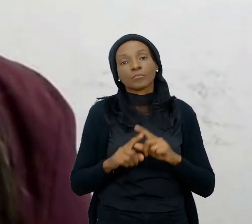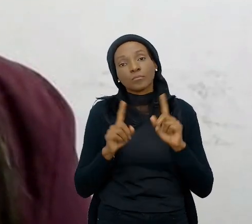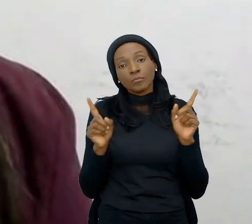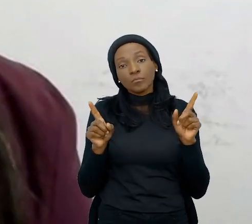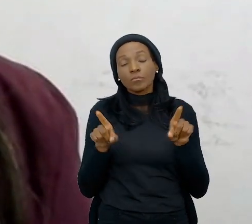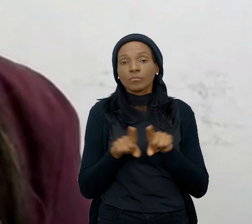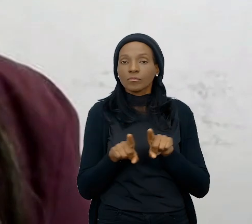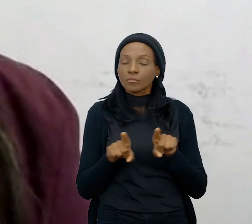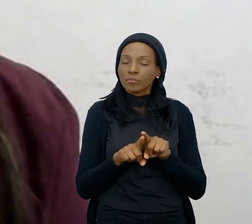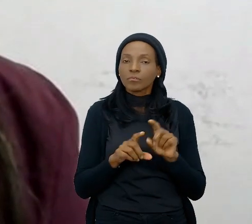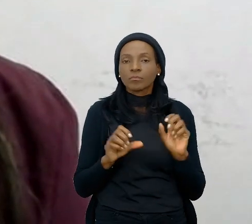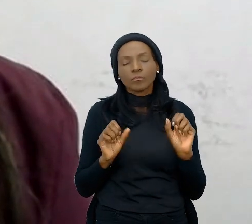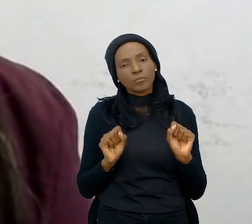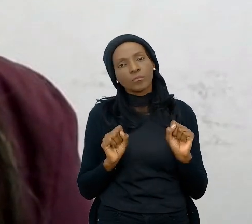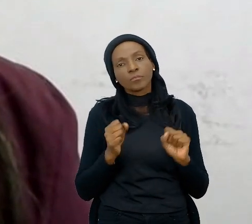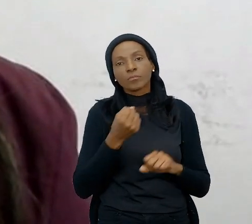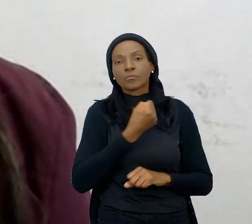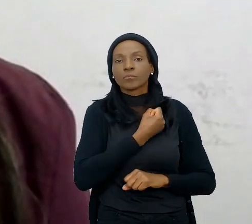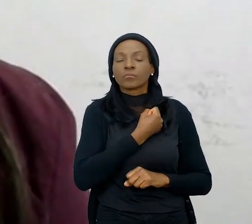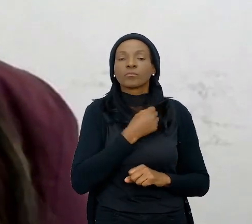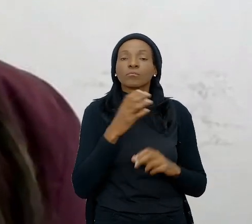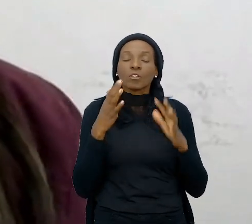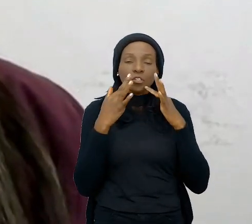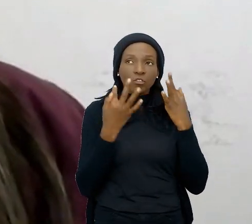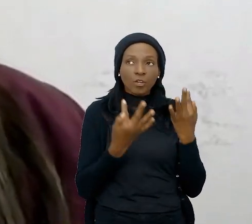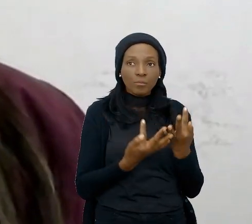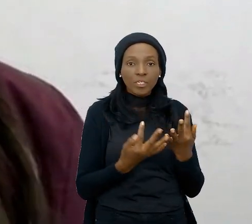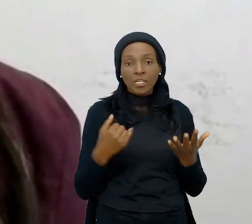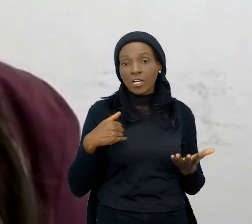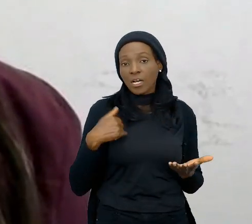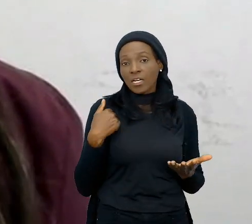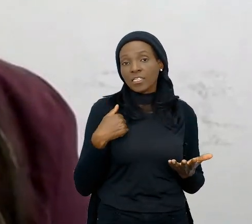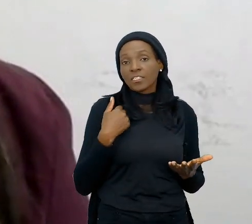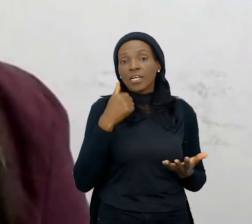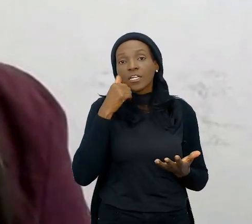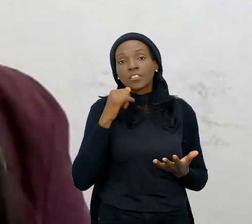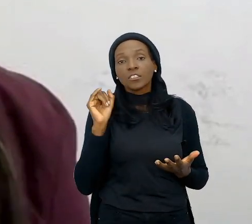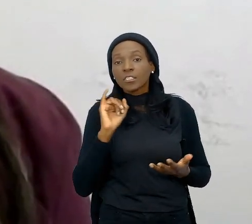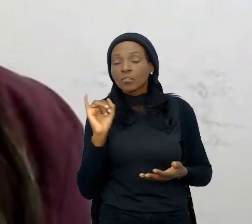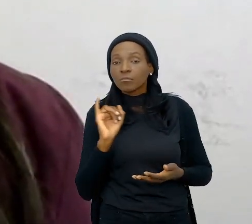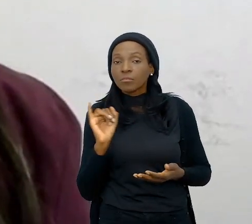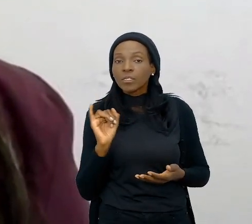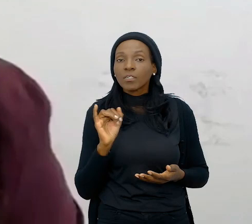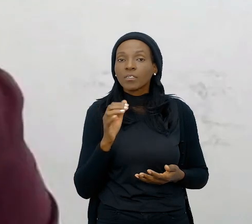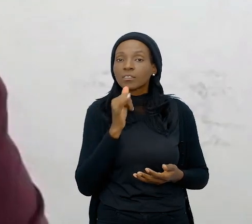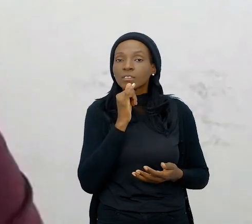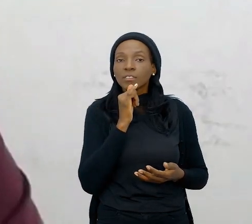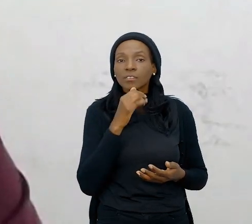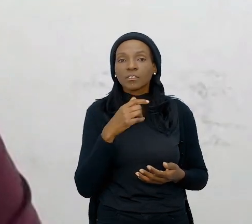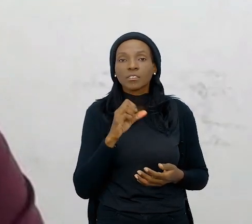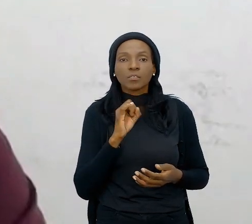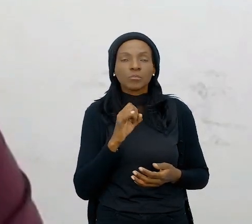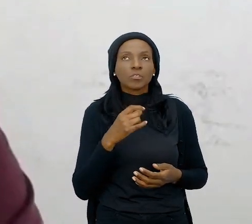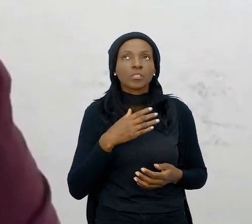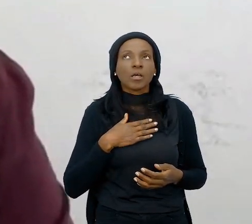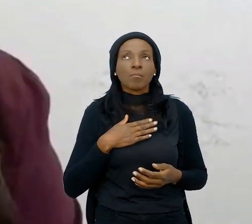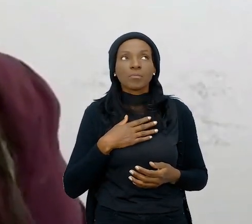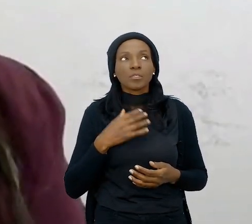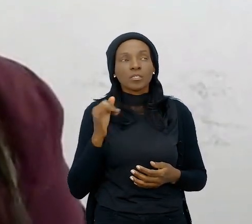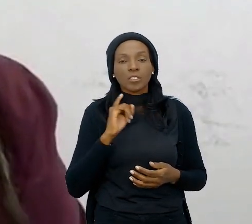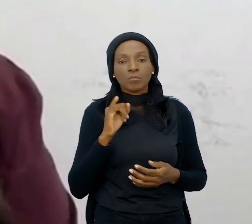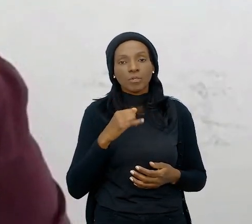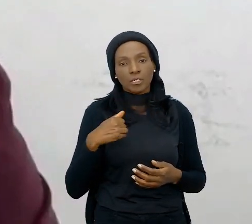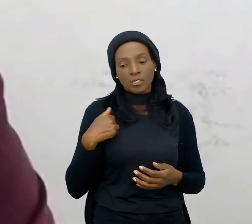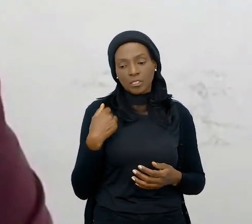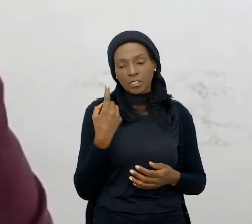ser também números familiares, a idade de uma irmã, por exemplo. Se eu tenho uma irmã que tem 15 anos,